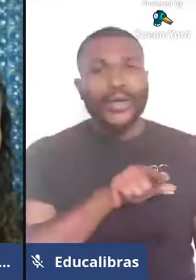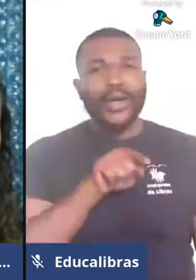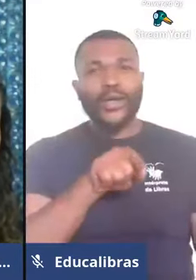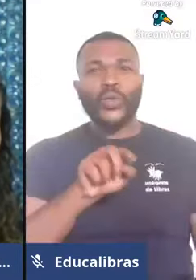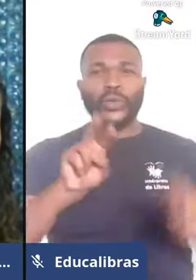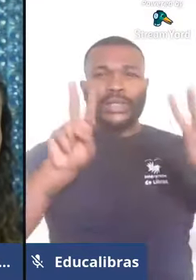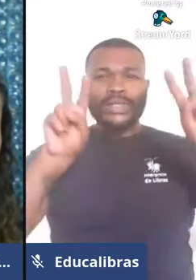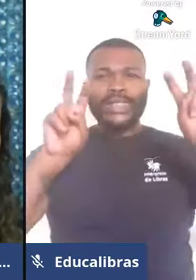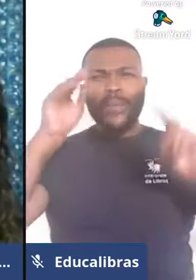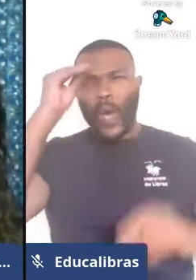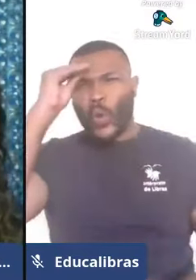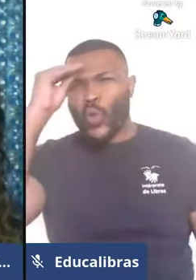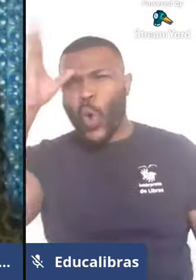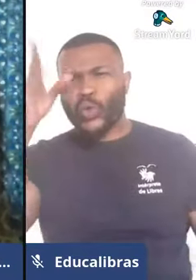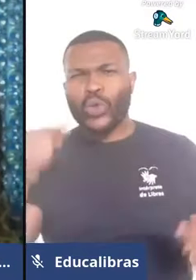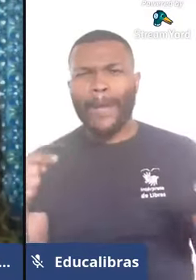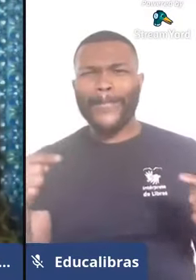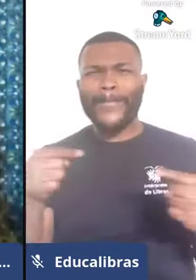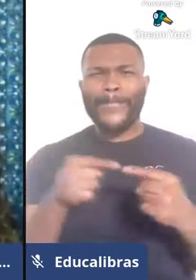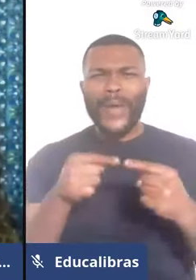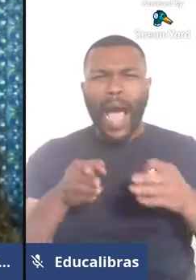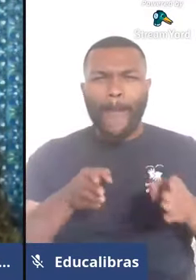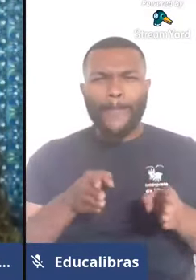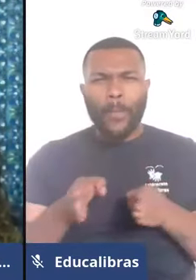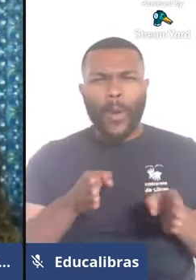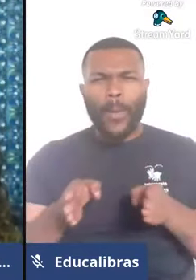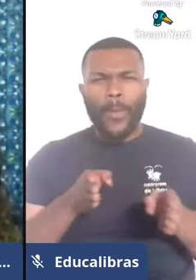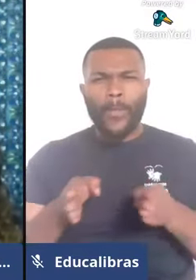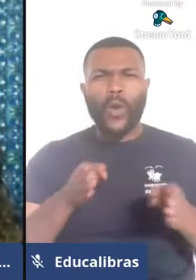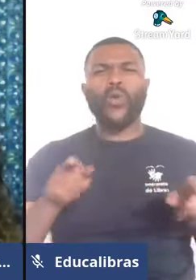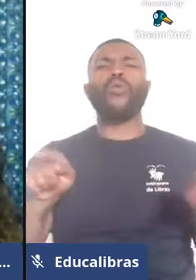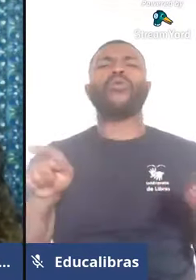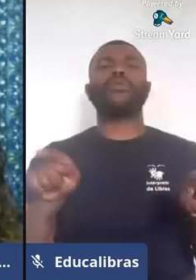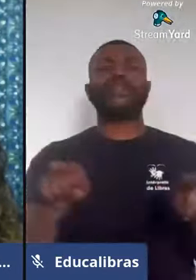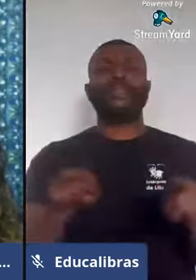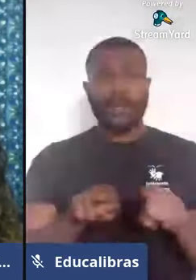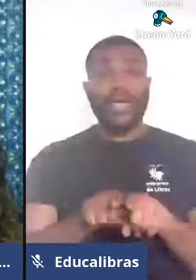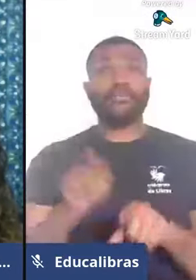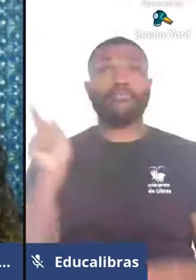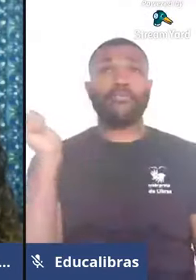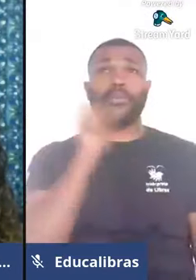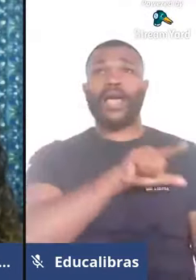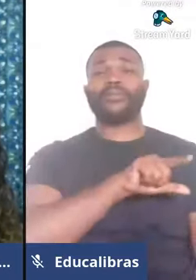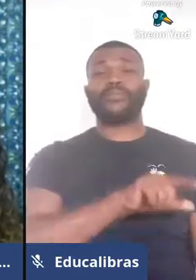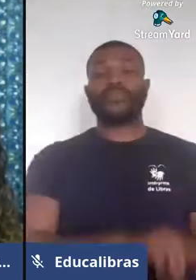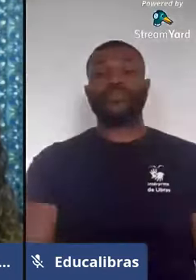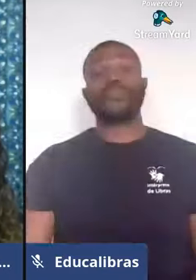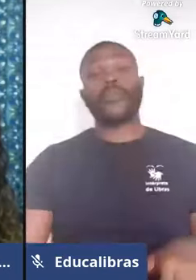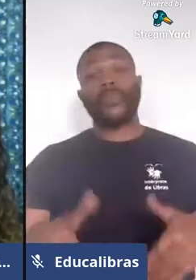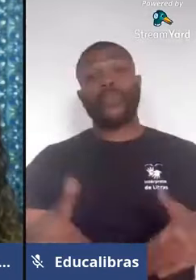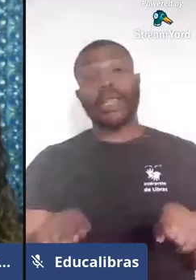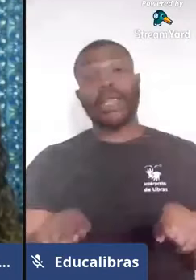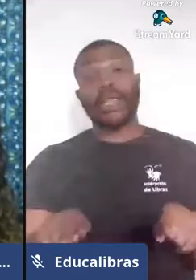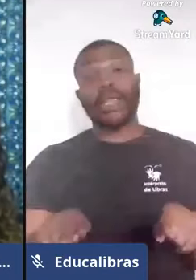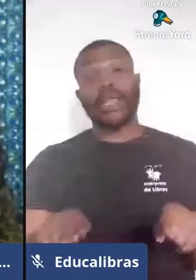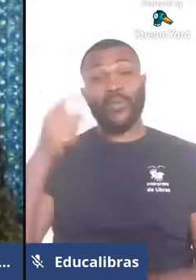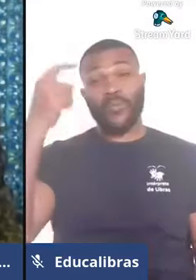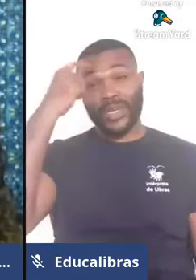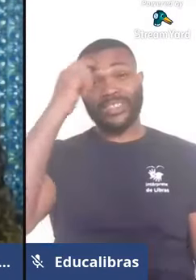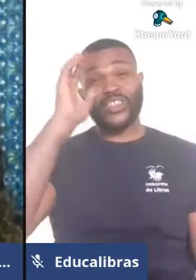para acessibilidade, da acessibilidade para a cultura, né? Eu acho que isso foi uma conquista. Aí, pensando em coisas que eu acho que